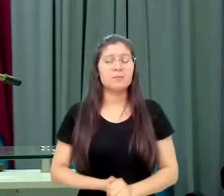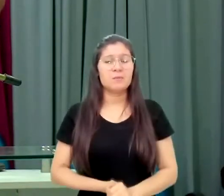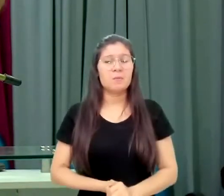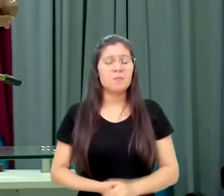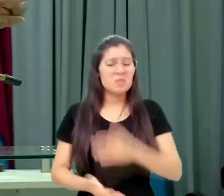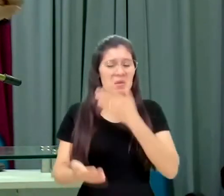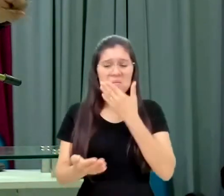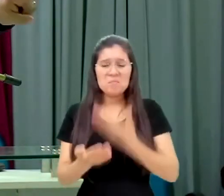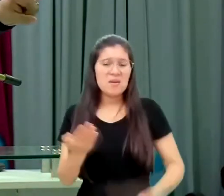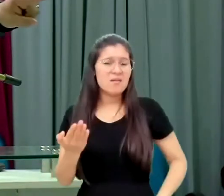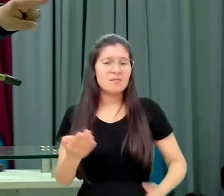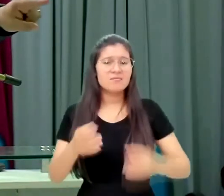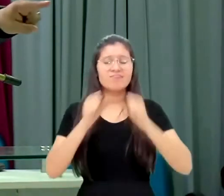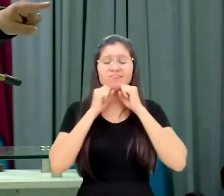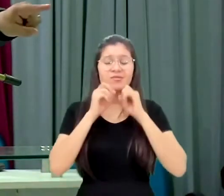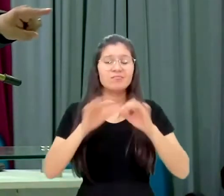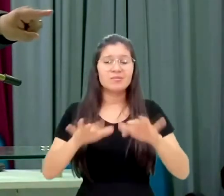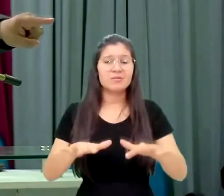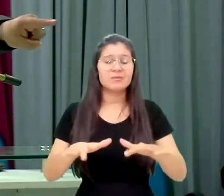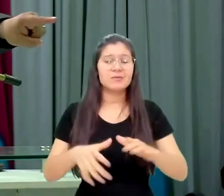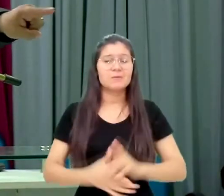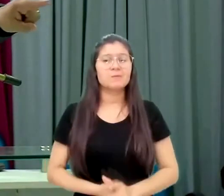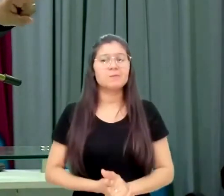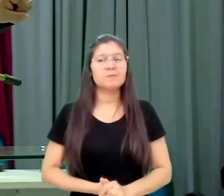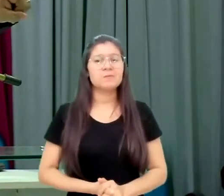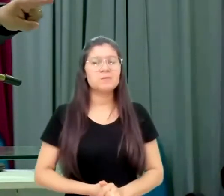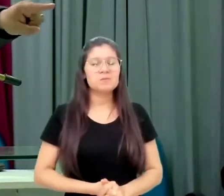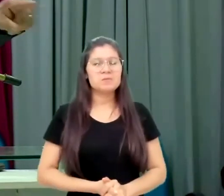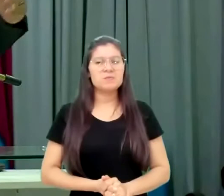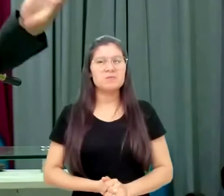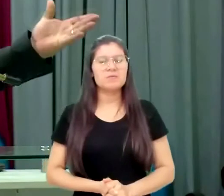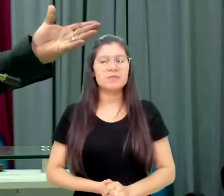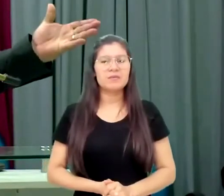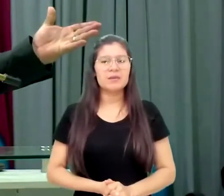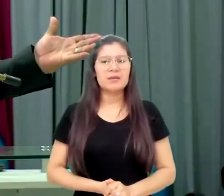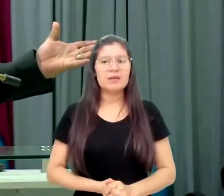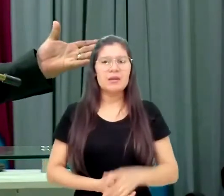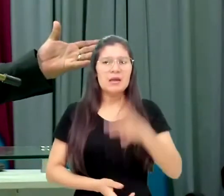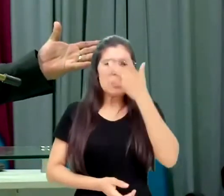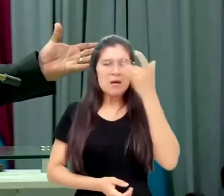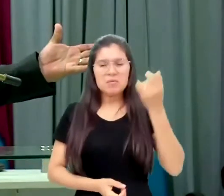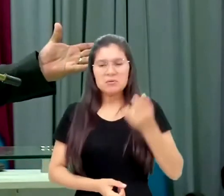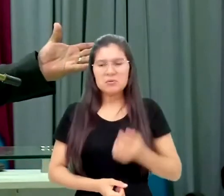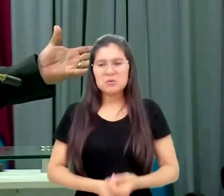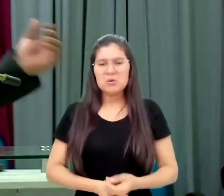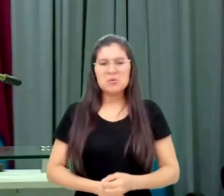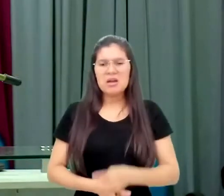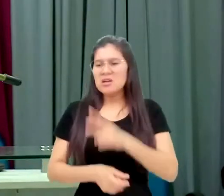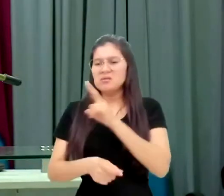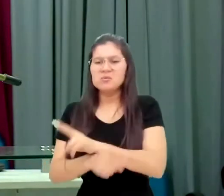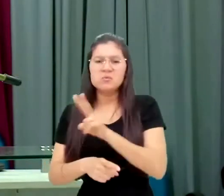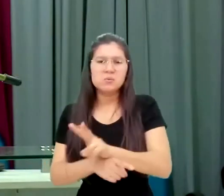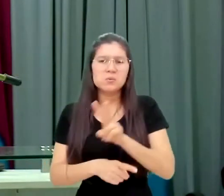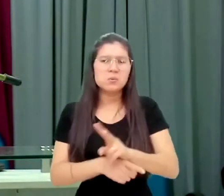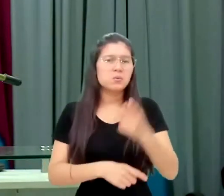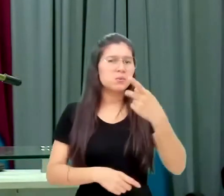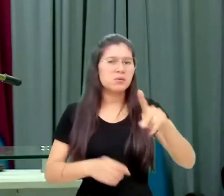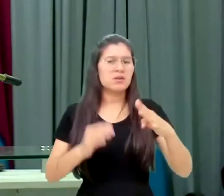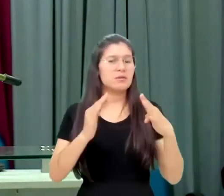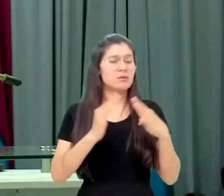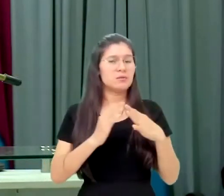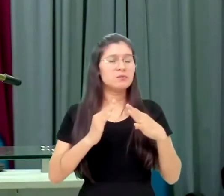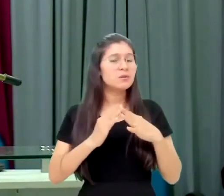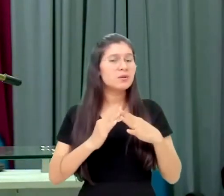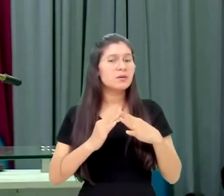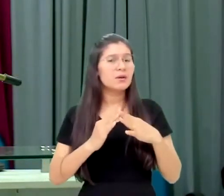com os filhos todos desmantelados, se ele não cuida da casa dele, que poder que ele tem, que autoridade ele tem? Ela teria